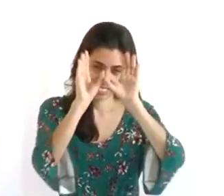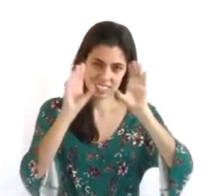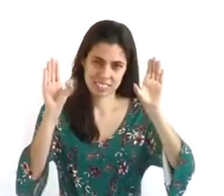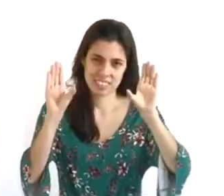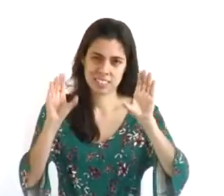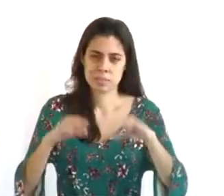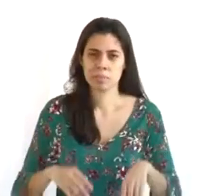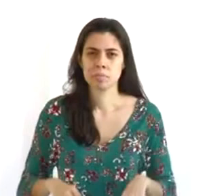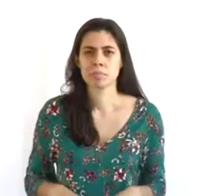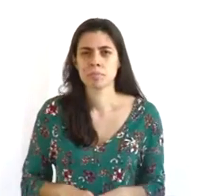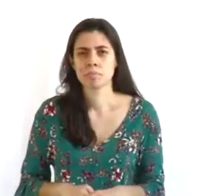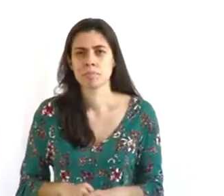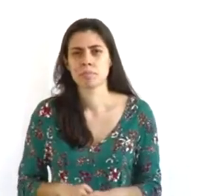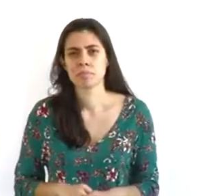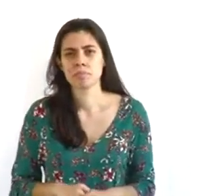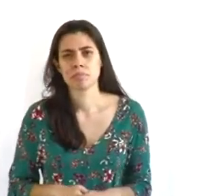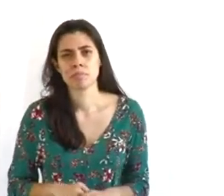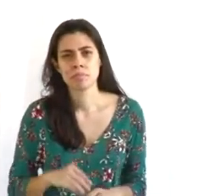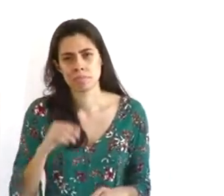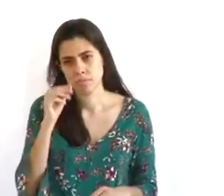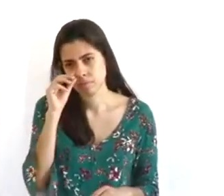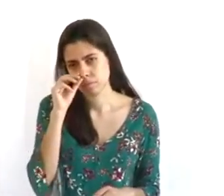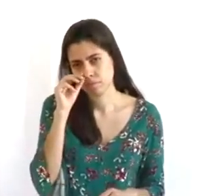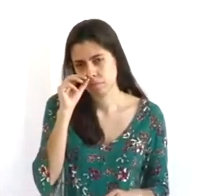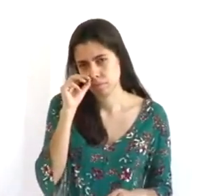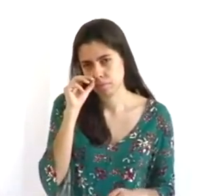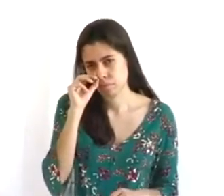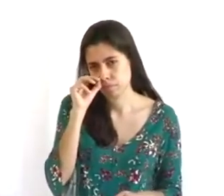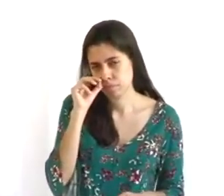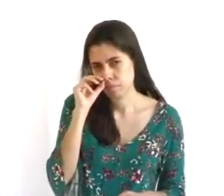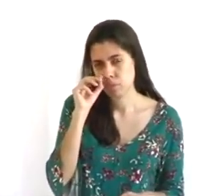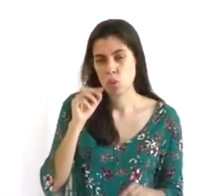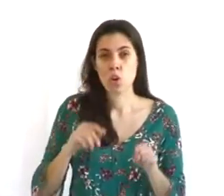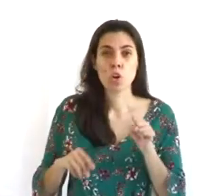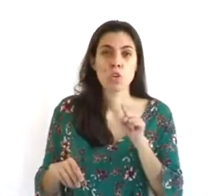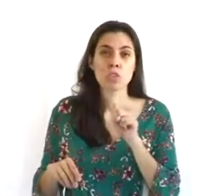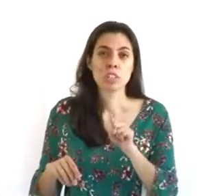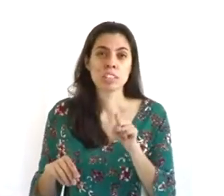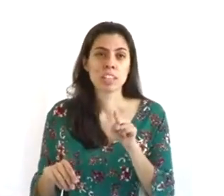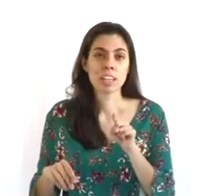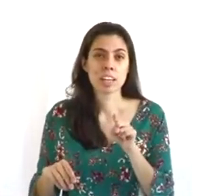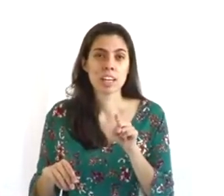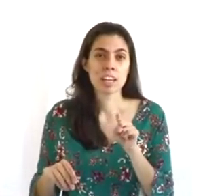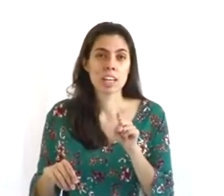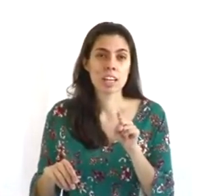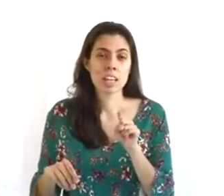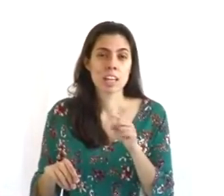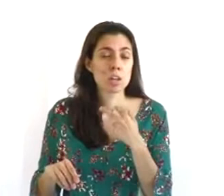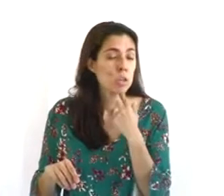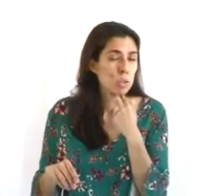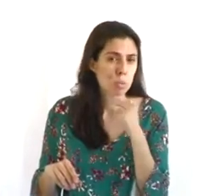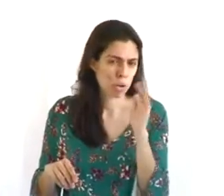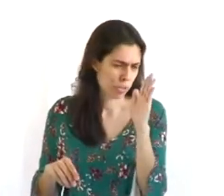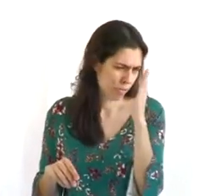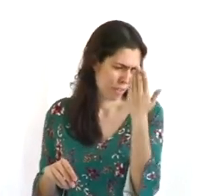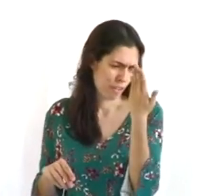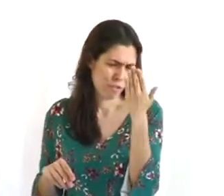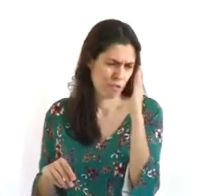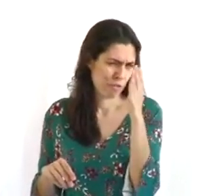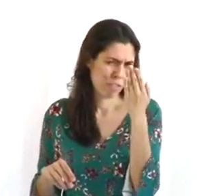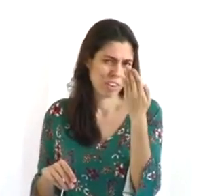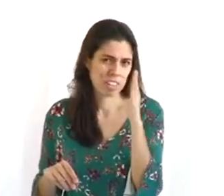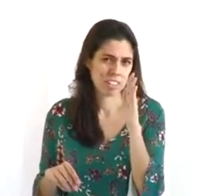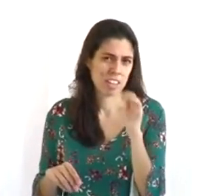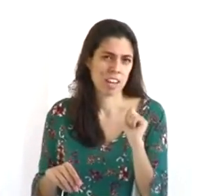enganando uns aos outros nesta manhã, você fingindo que crê que Deus reina sobre todas as coisas, porque de vez em quando vão apertar você lá fora dizendo